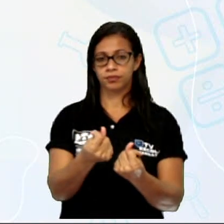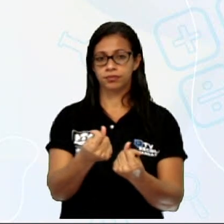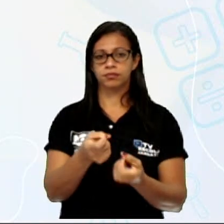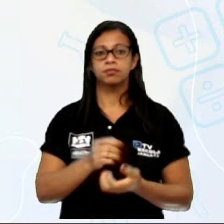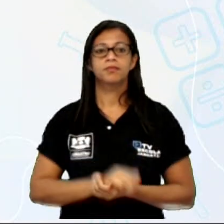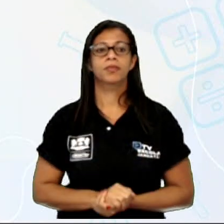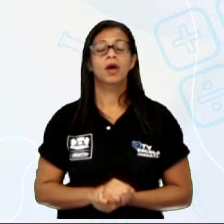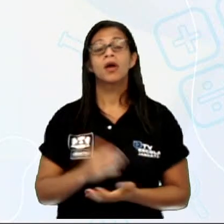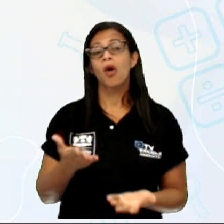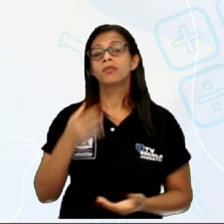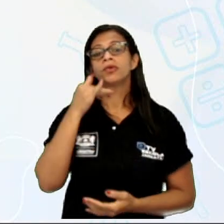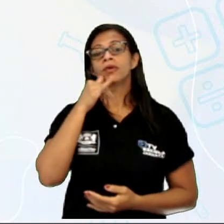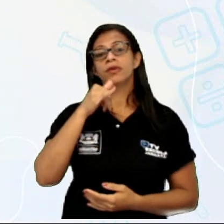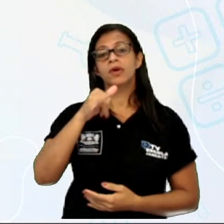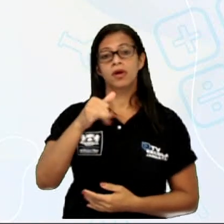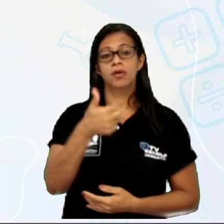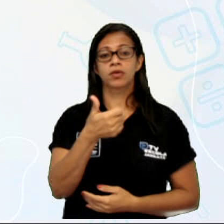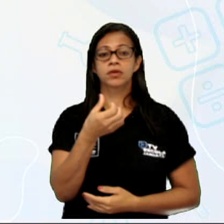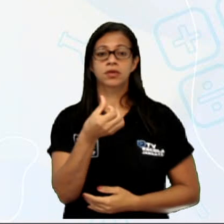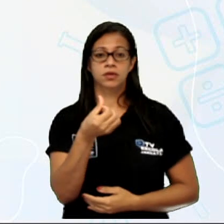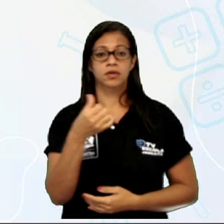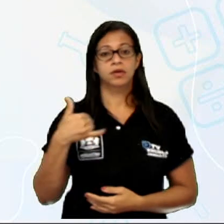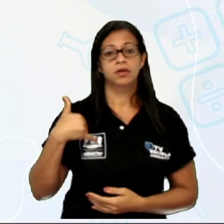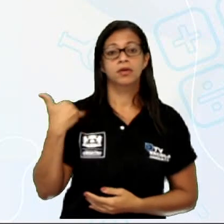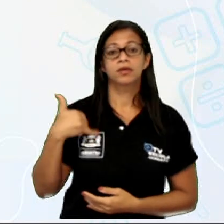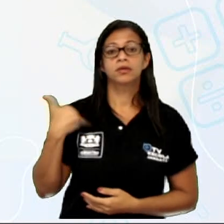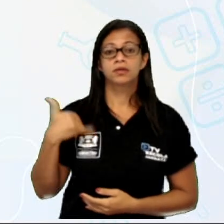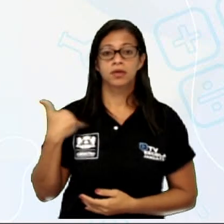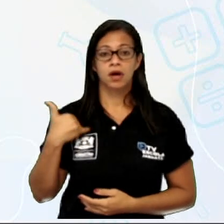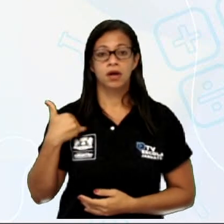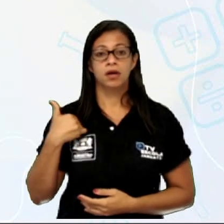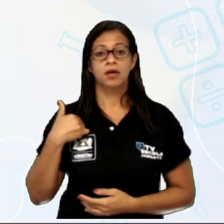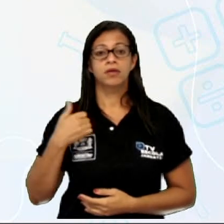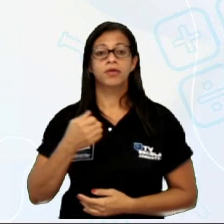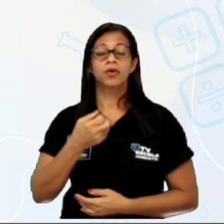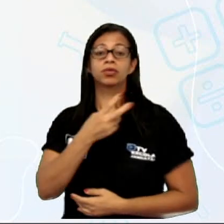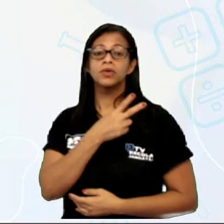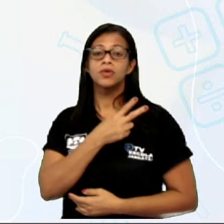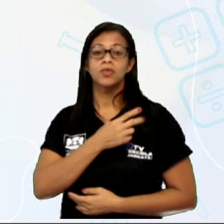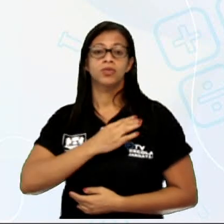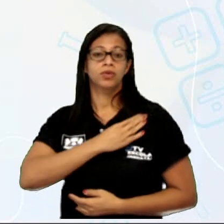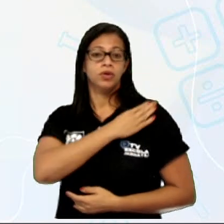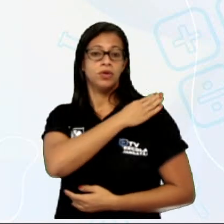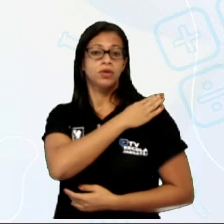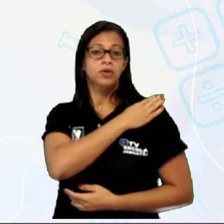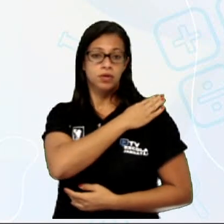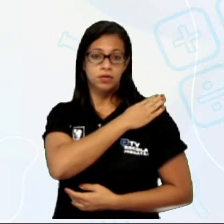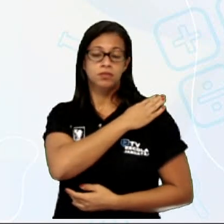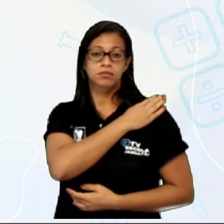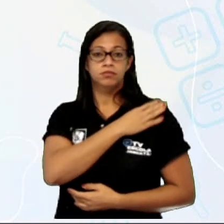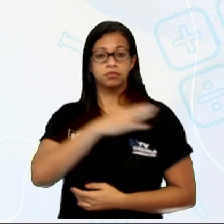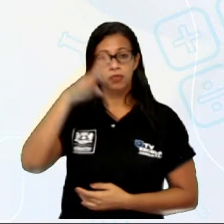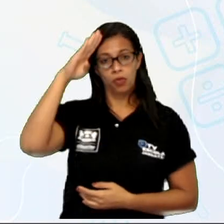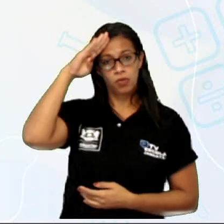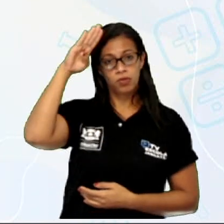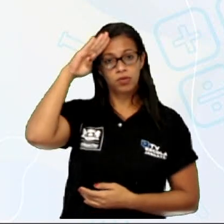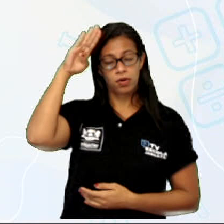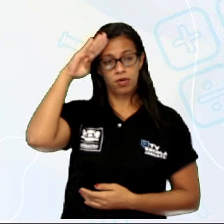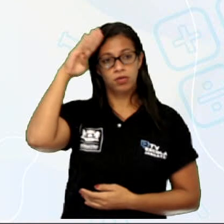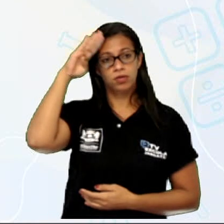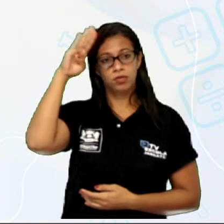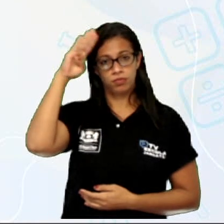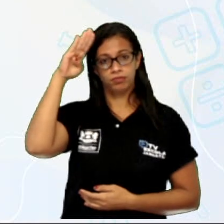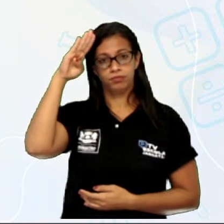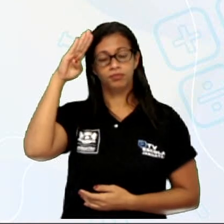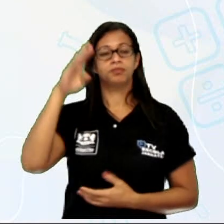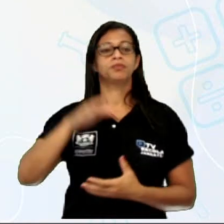com 16 anos, ele virou segundo tenente do Exército. Com 24 anos, ele foi promovido a posto de general.